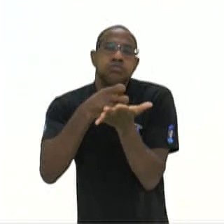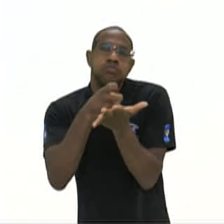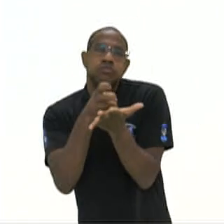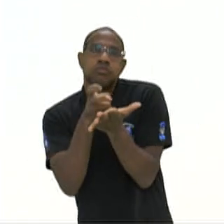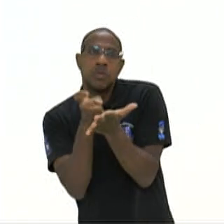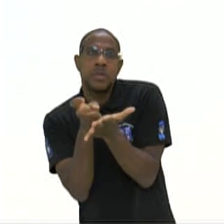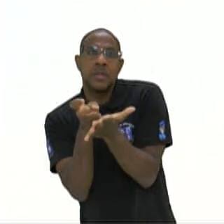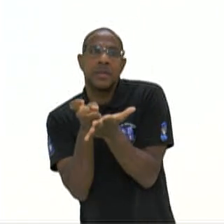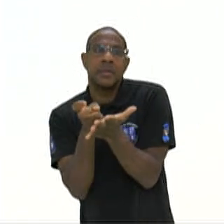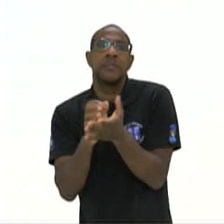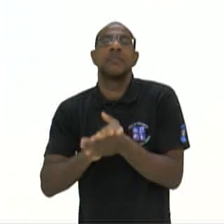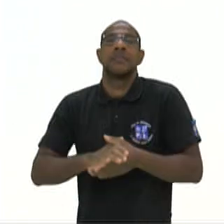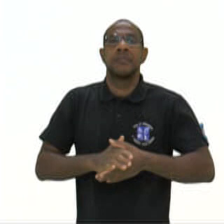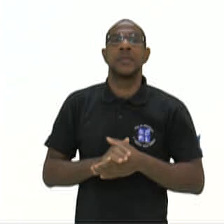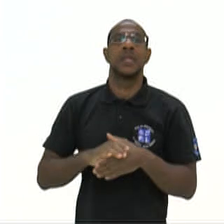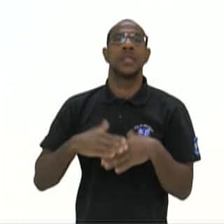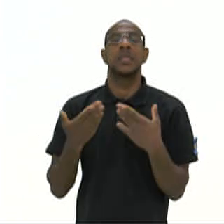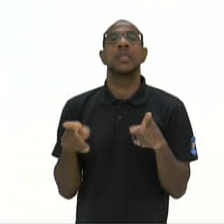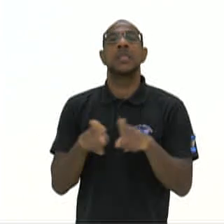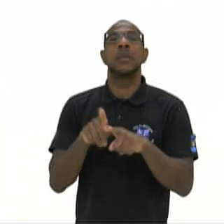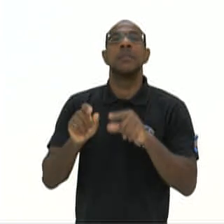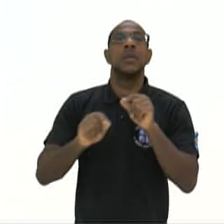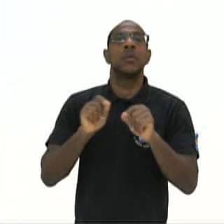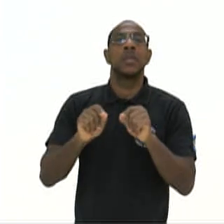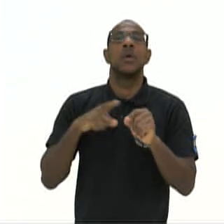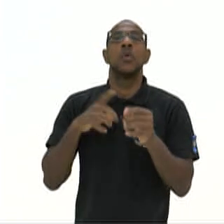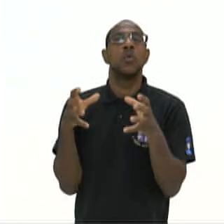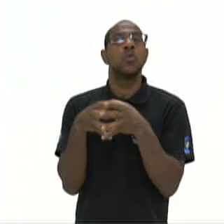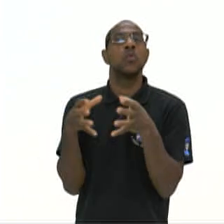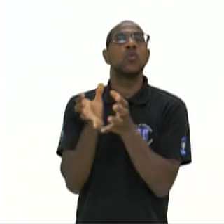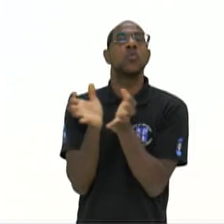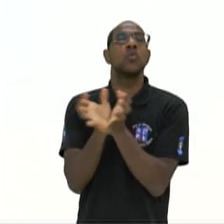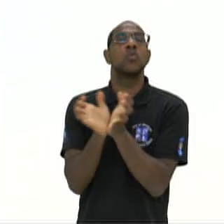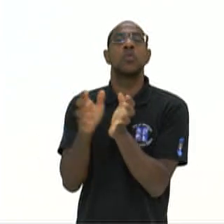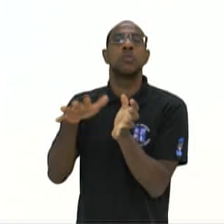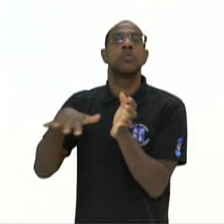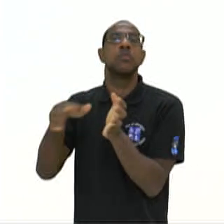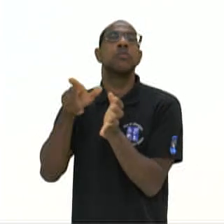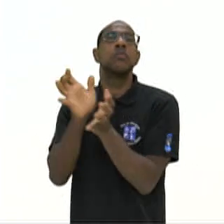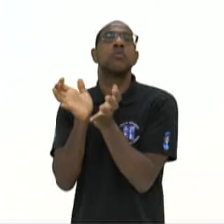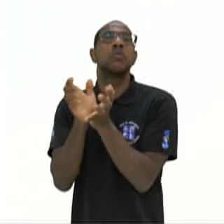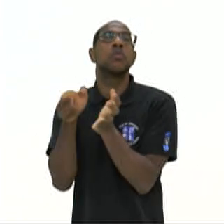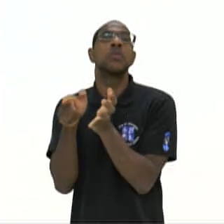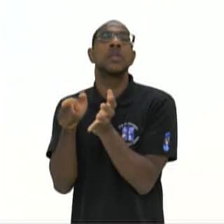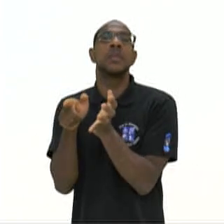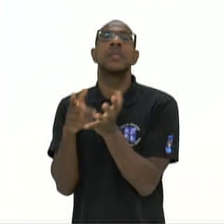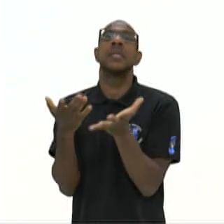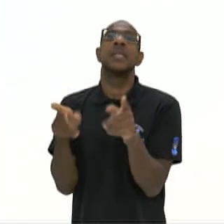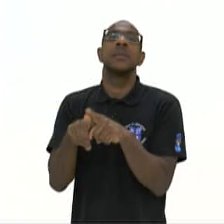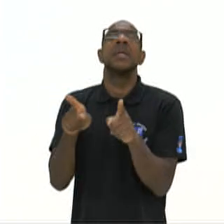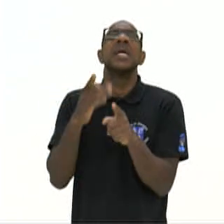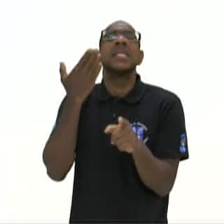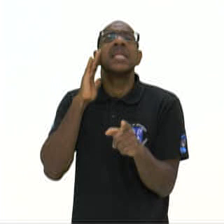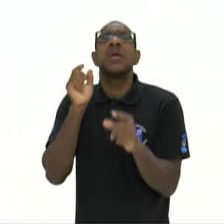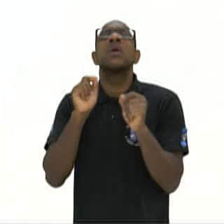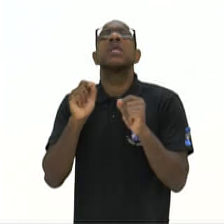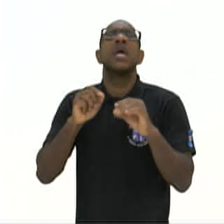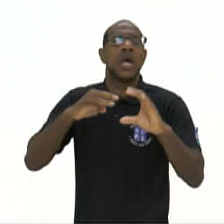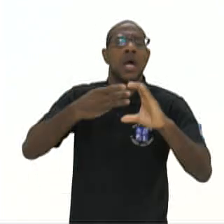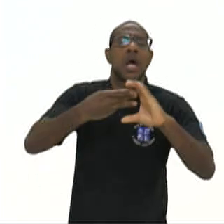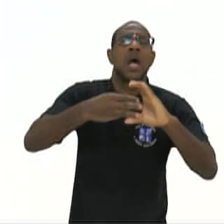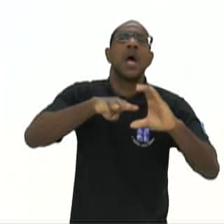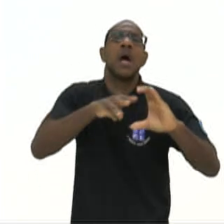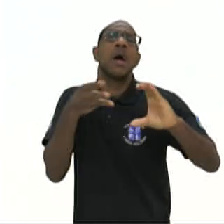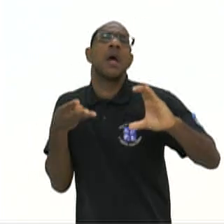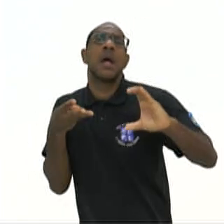anexo comparativamente entre esses grupos. E também entender o que são essas células-troncos que a gente acabou de